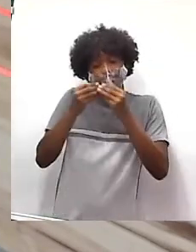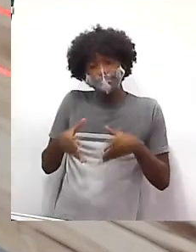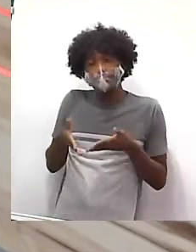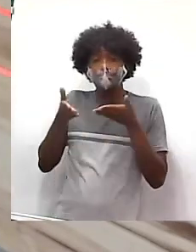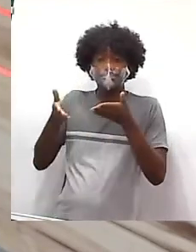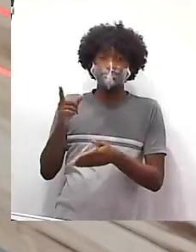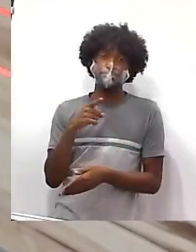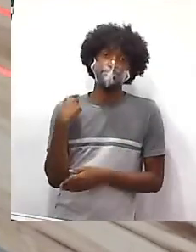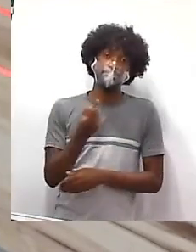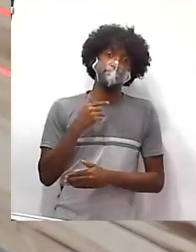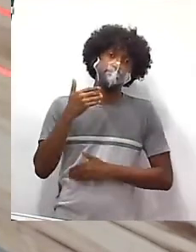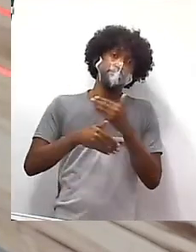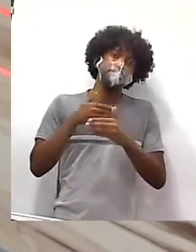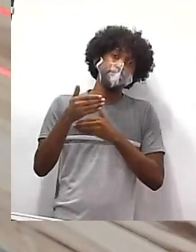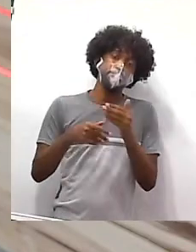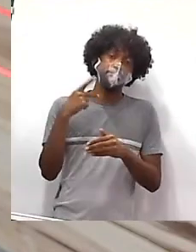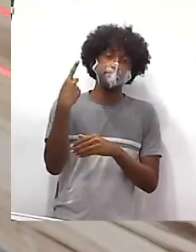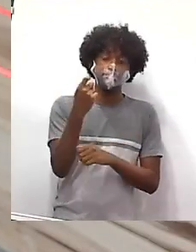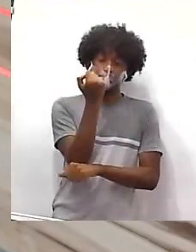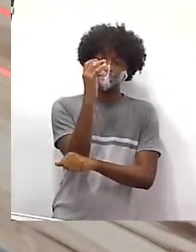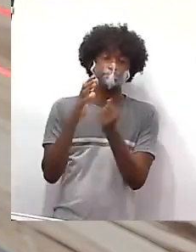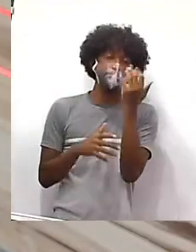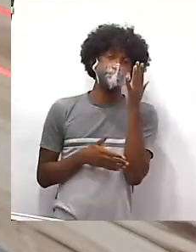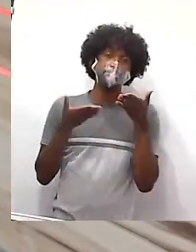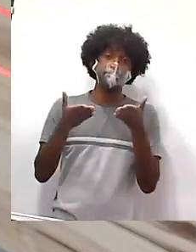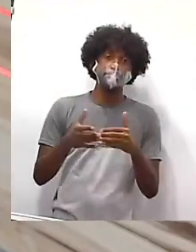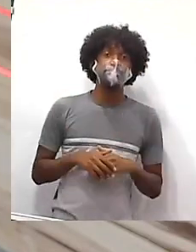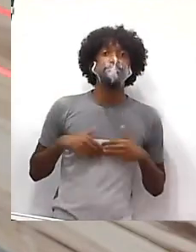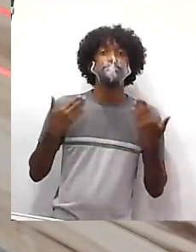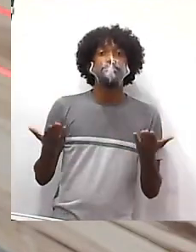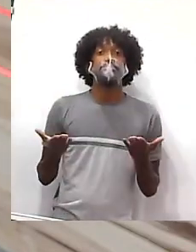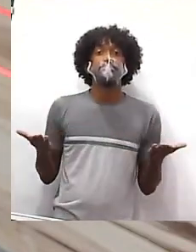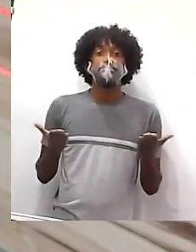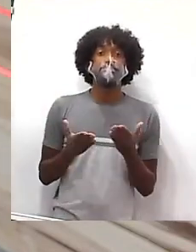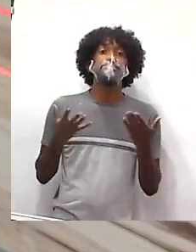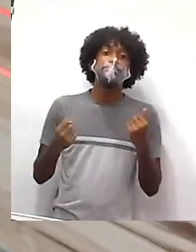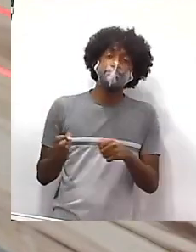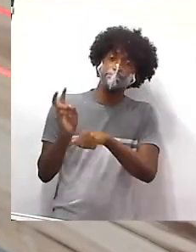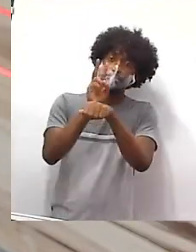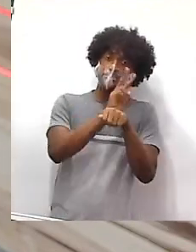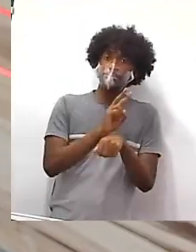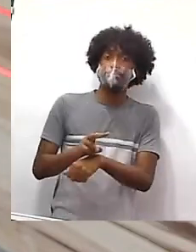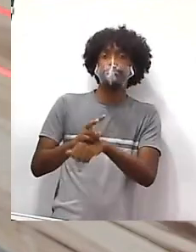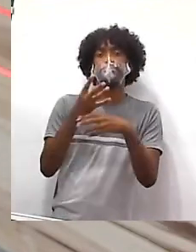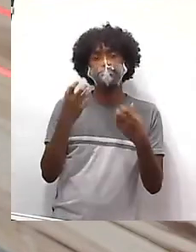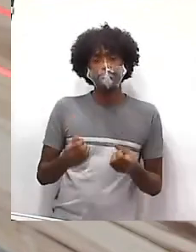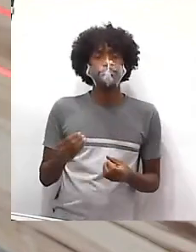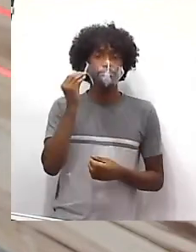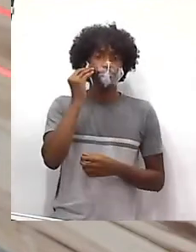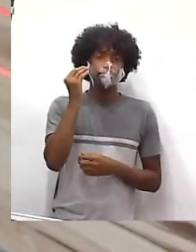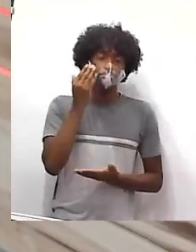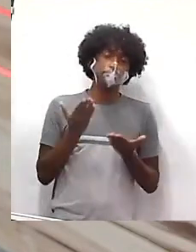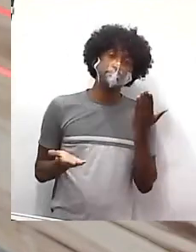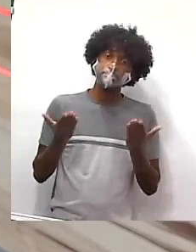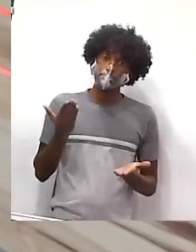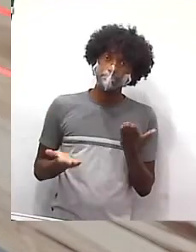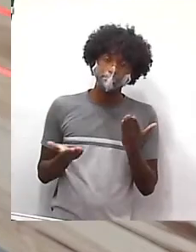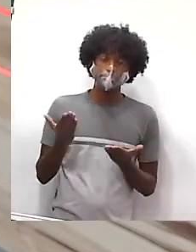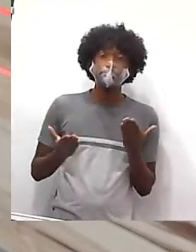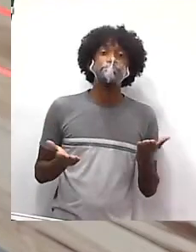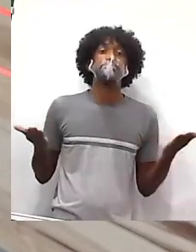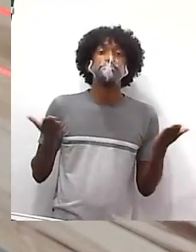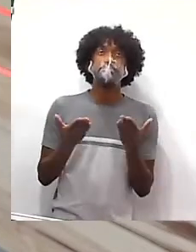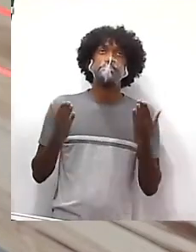prejudicar o seu processo do seu bioma em si. Então vamos preservar, vamos ter o equilíbrio, vamos começar